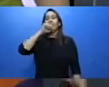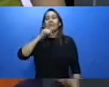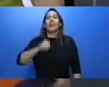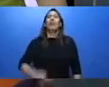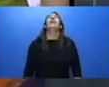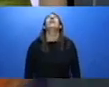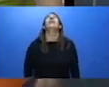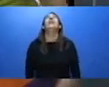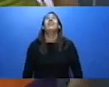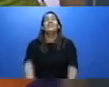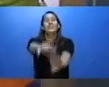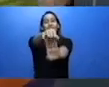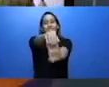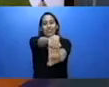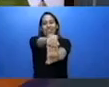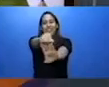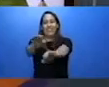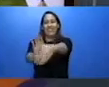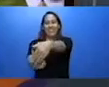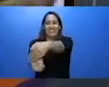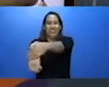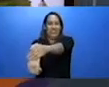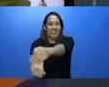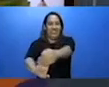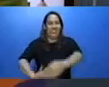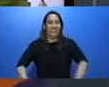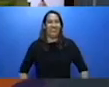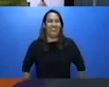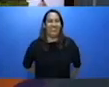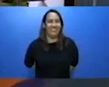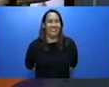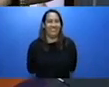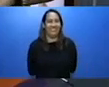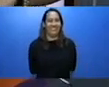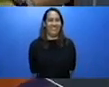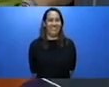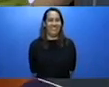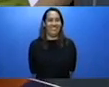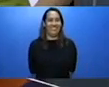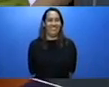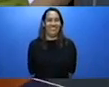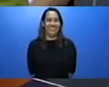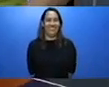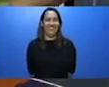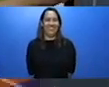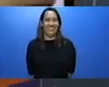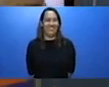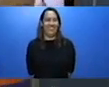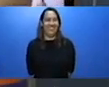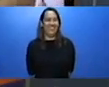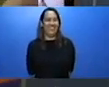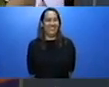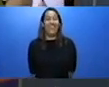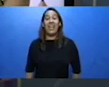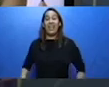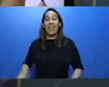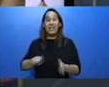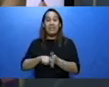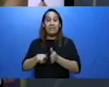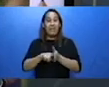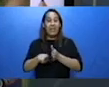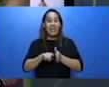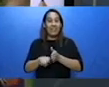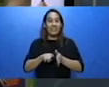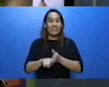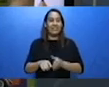para cima, olha para o pé, estica todo, porque agora veste o cientista aí, que o módulo 15